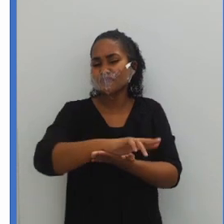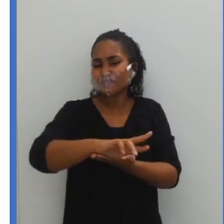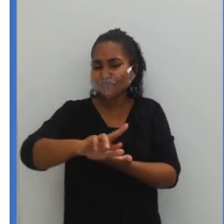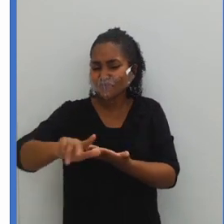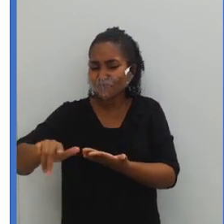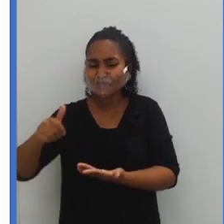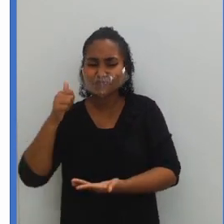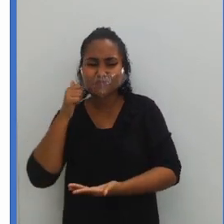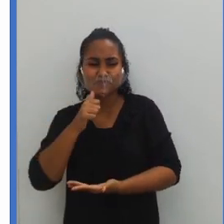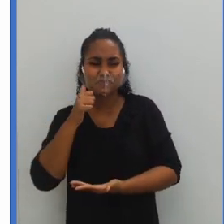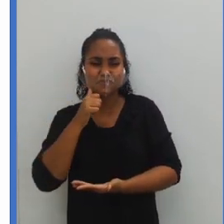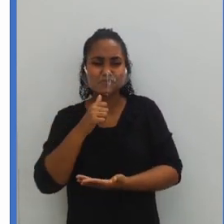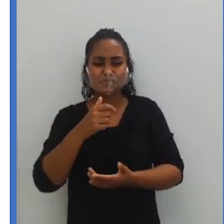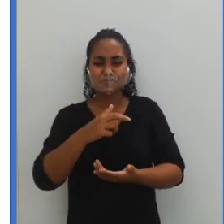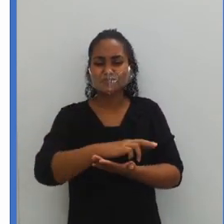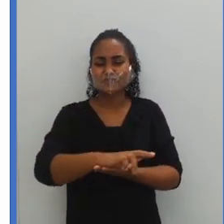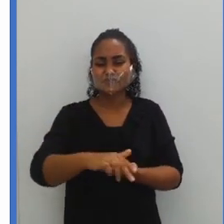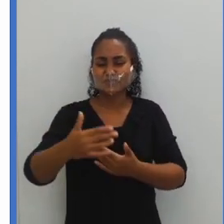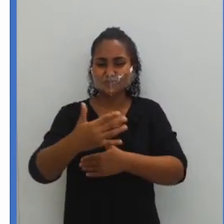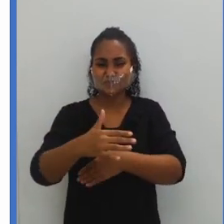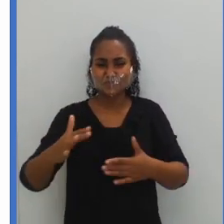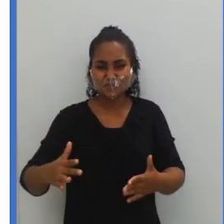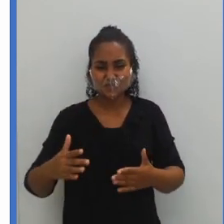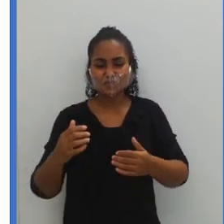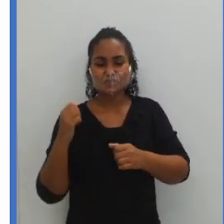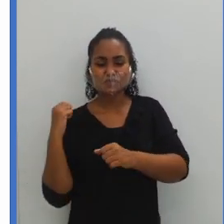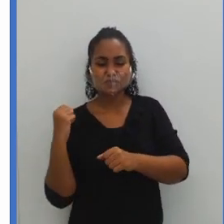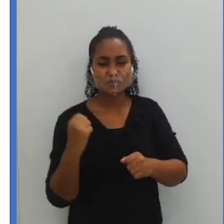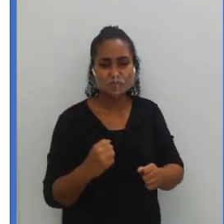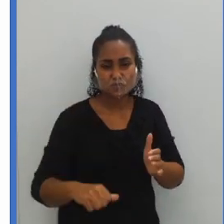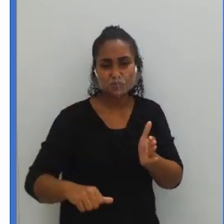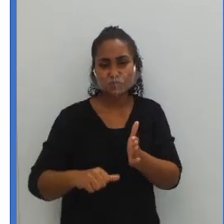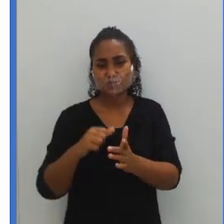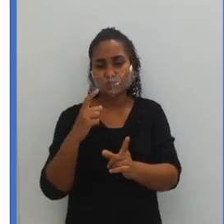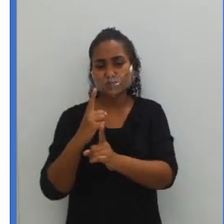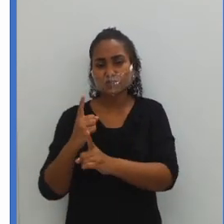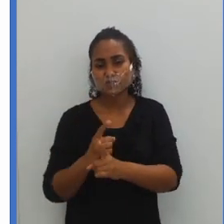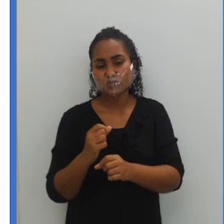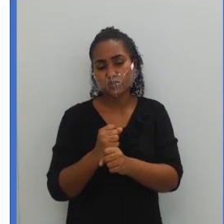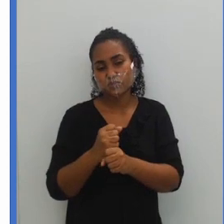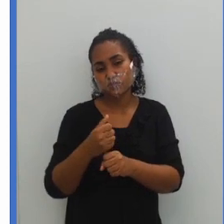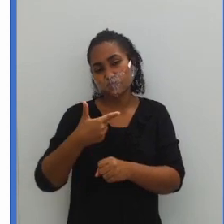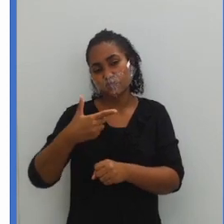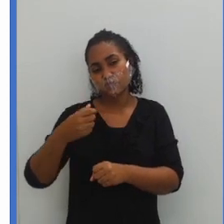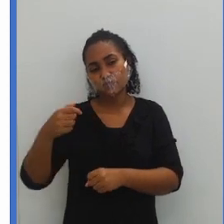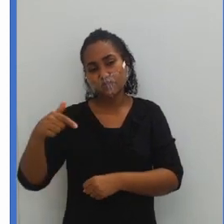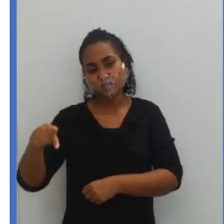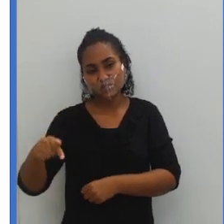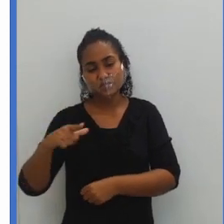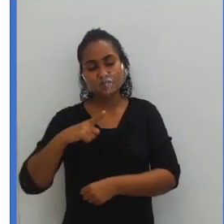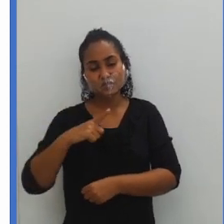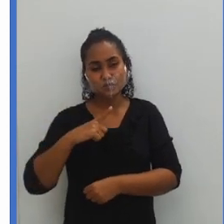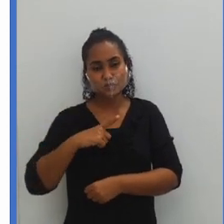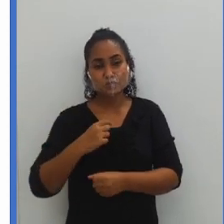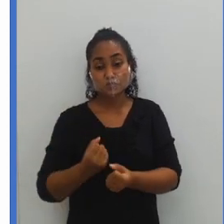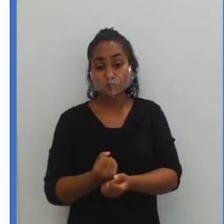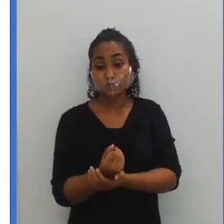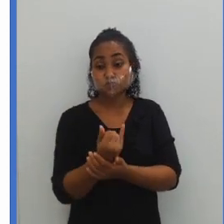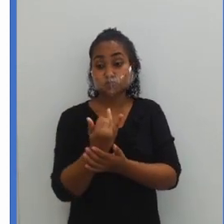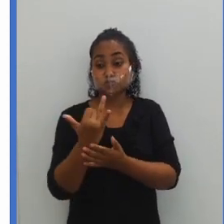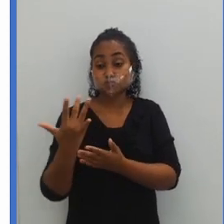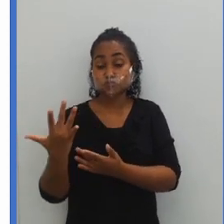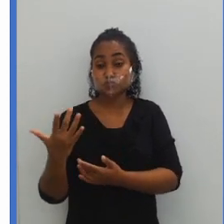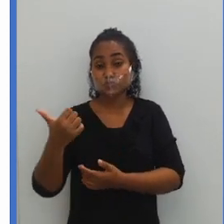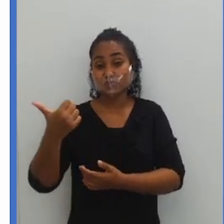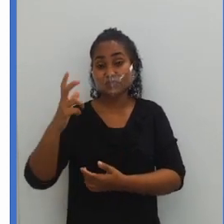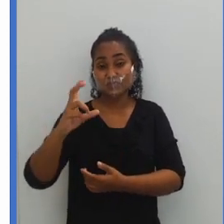são diversas meninas de várias academias. O primeiro encontro aconteceu em 2017 e teve um quantitativo de